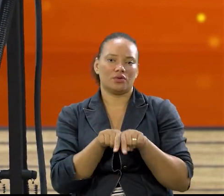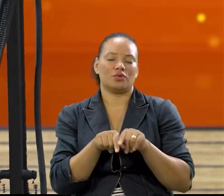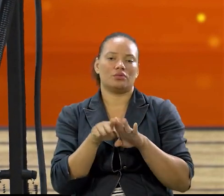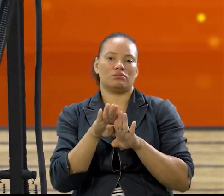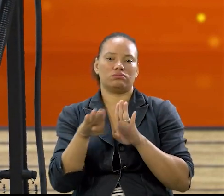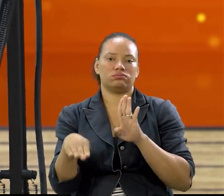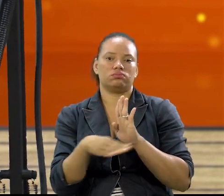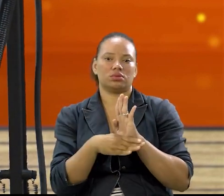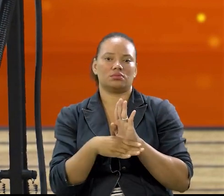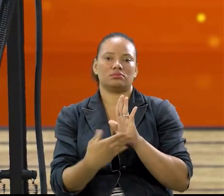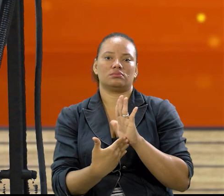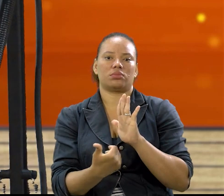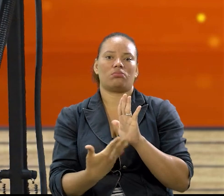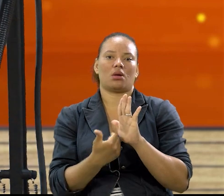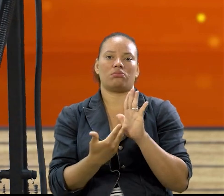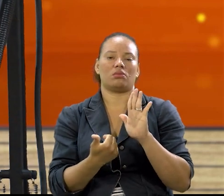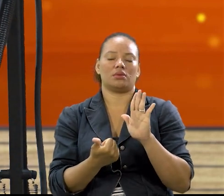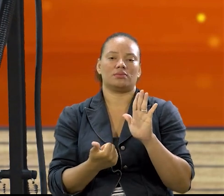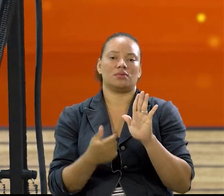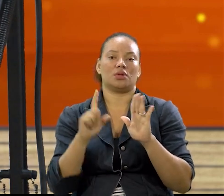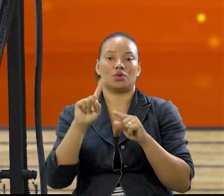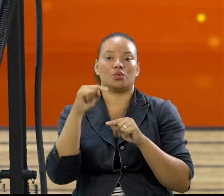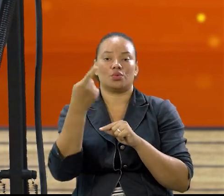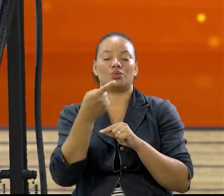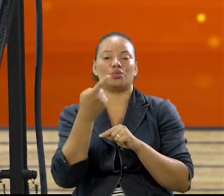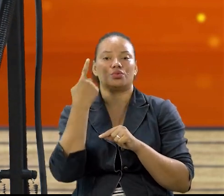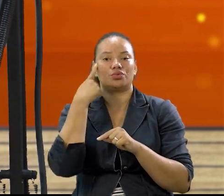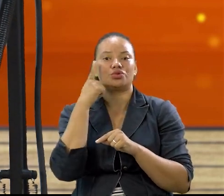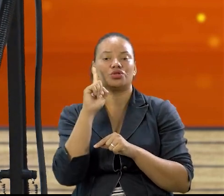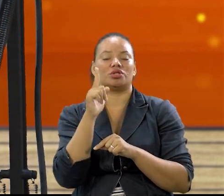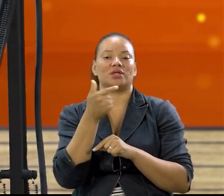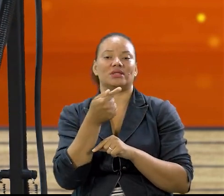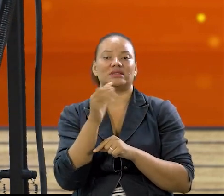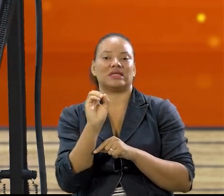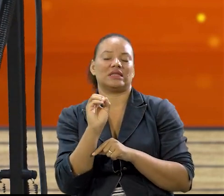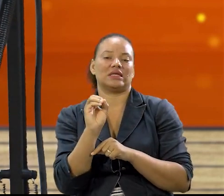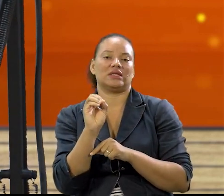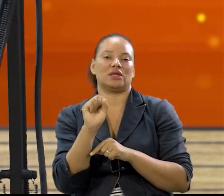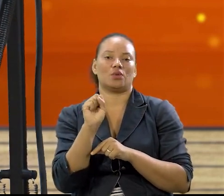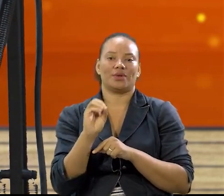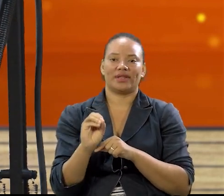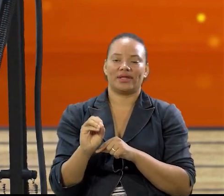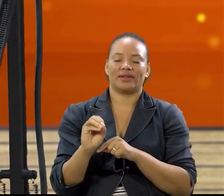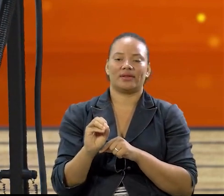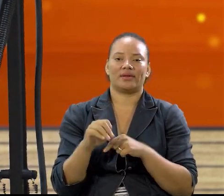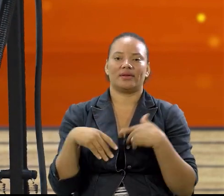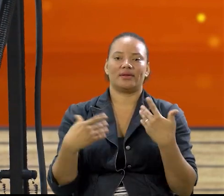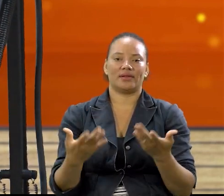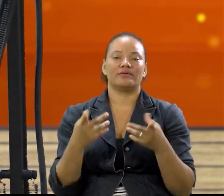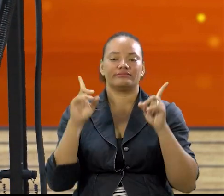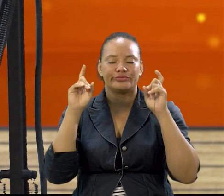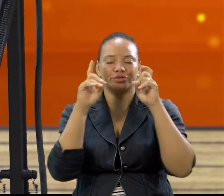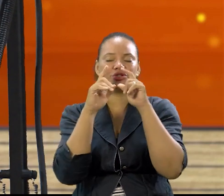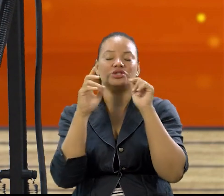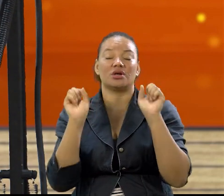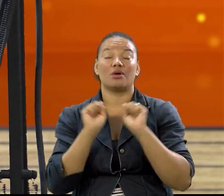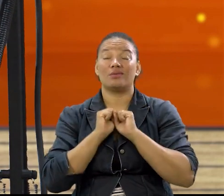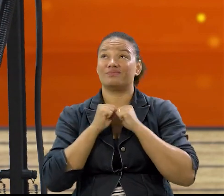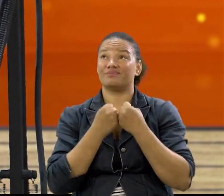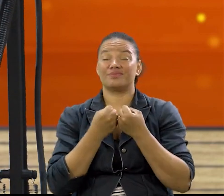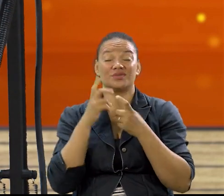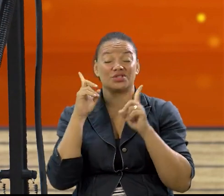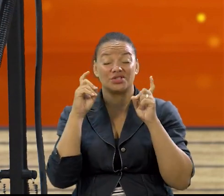baixado né E aí no outro dia tava 70 80 então foram assim moment